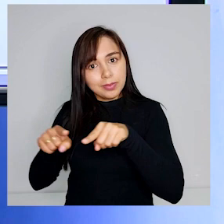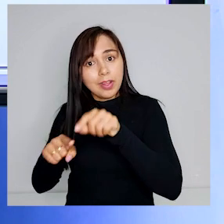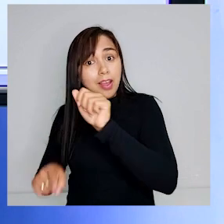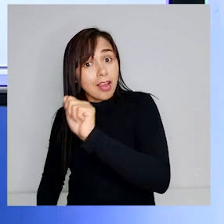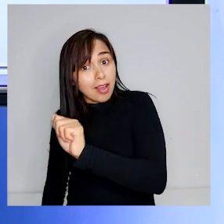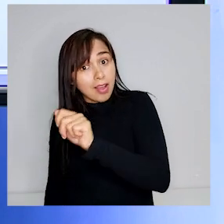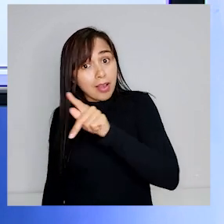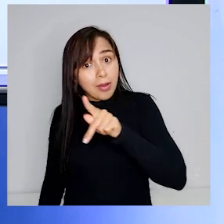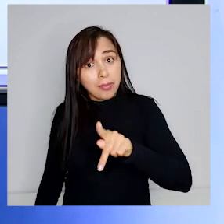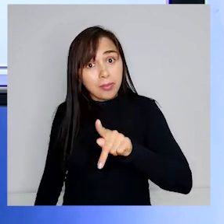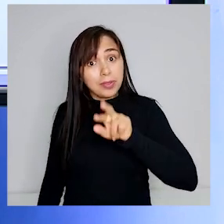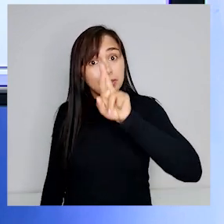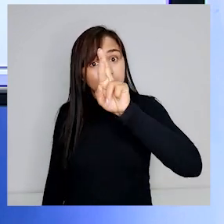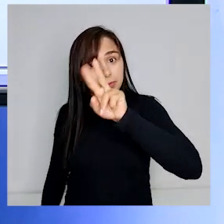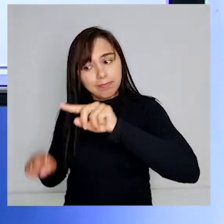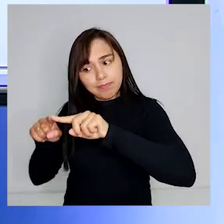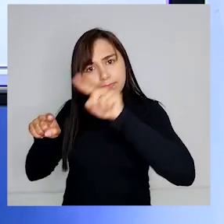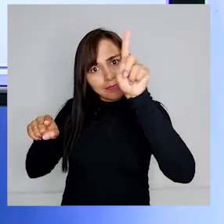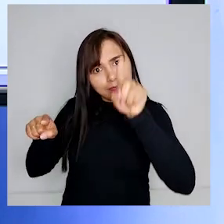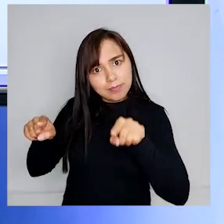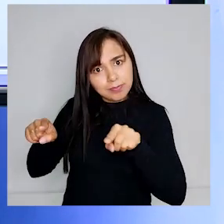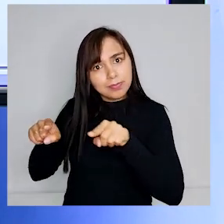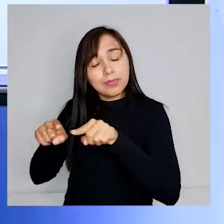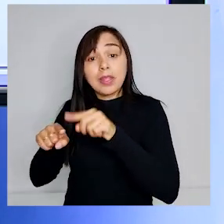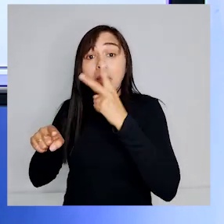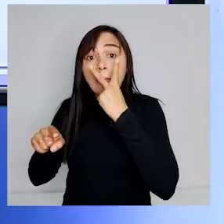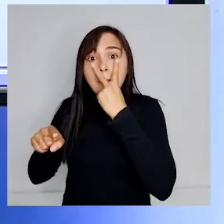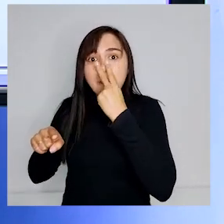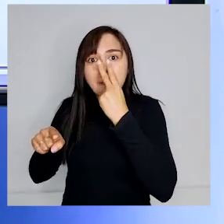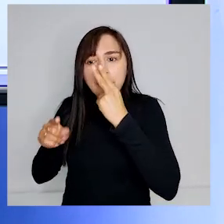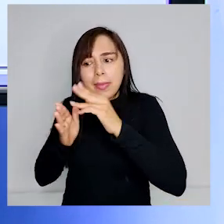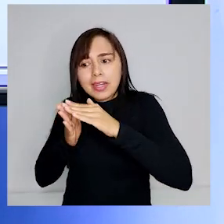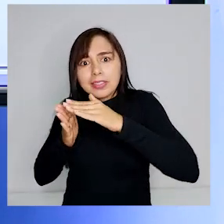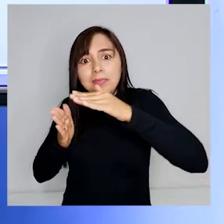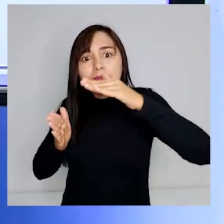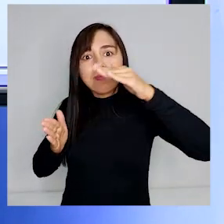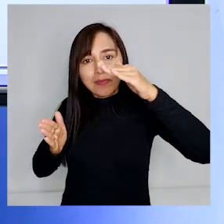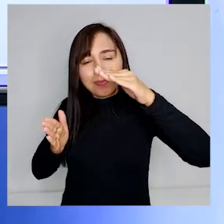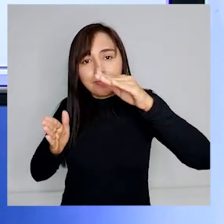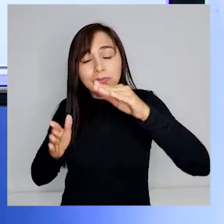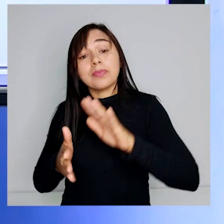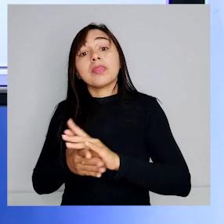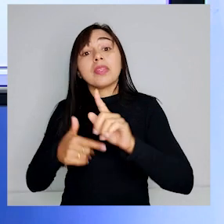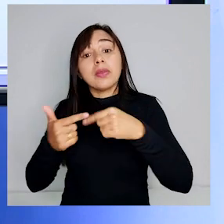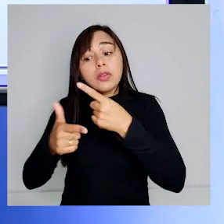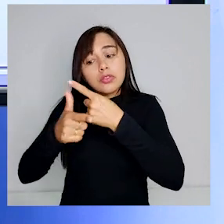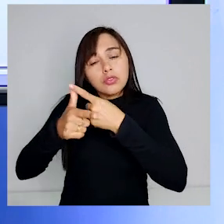é esse triângulo que aparentemente é maior, dividido pelo triângulo